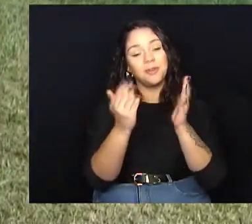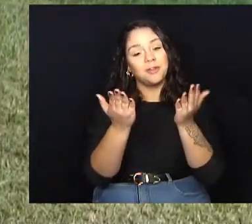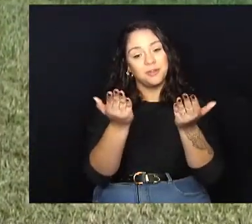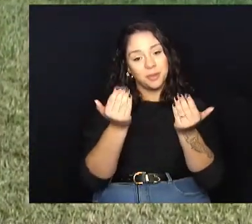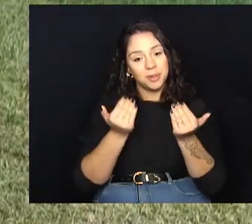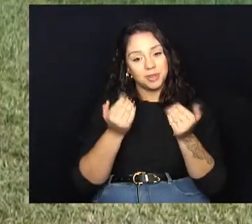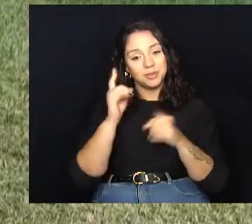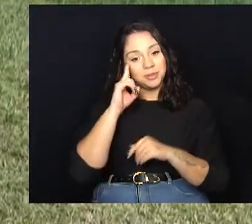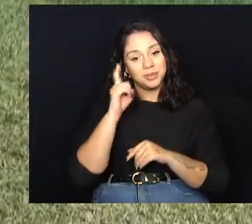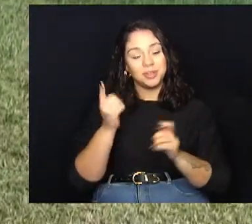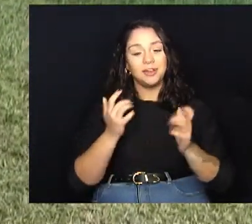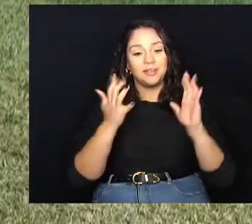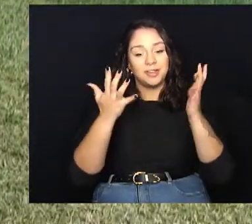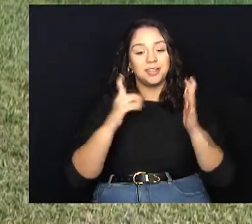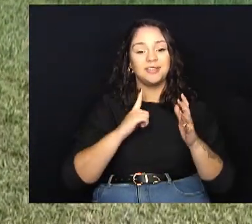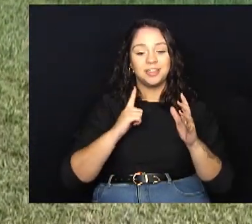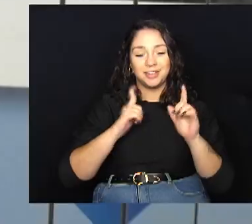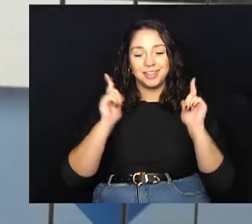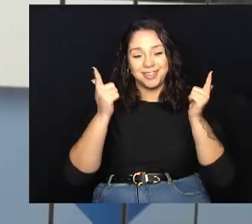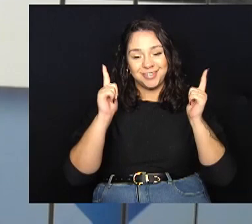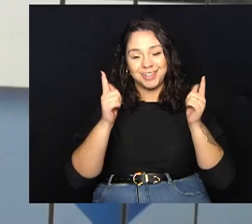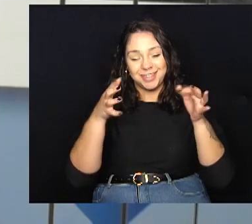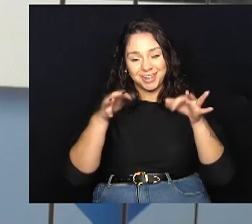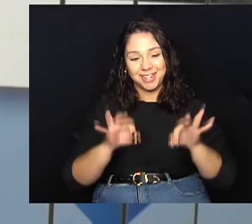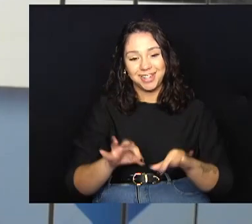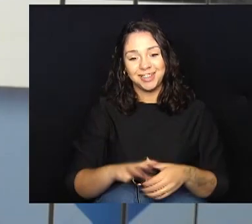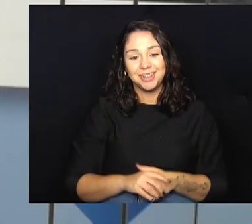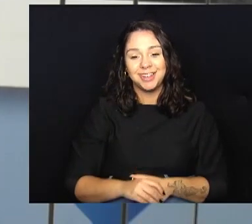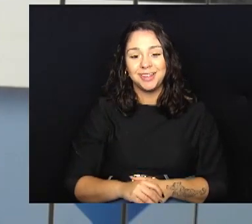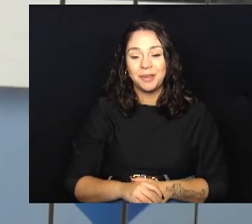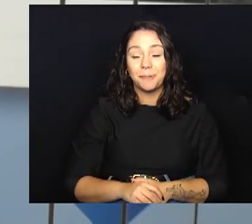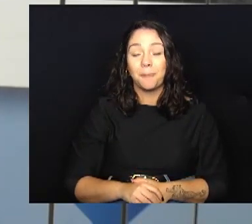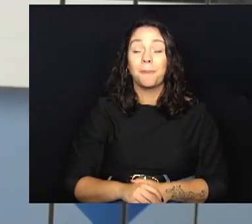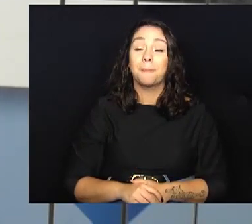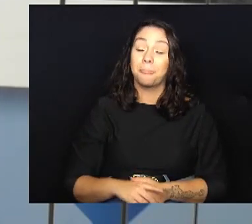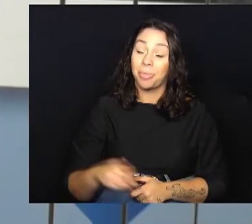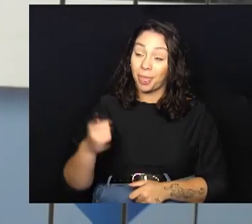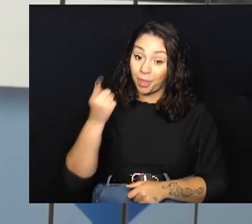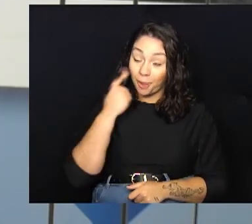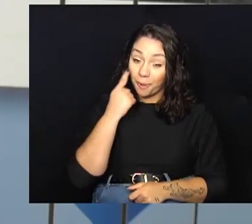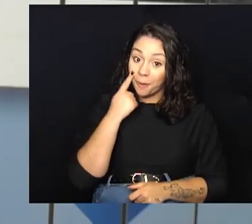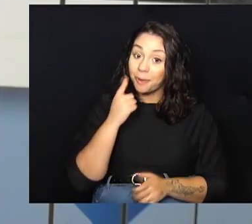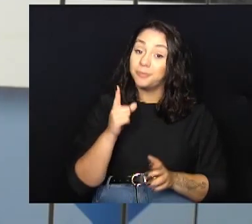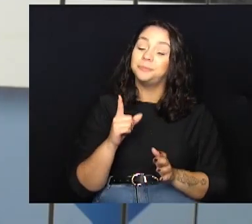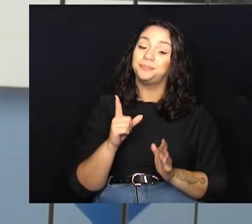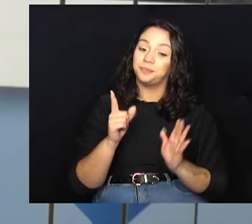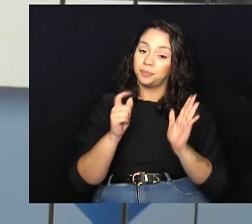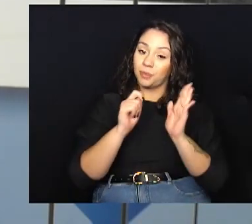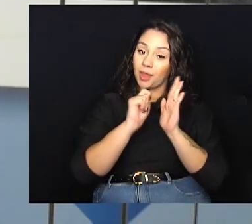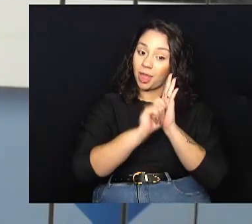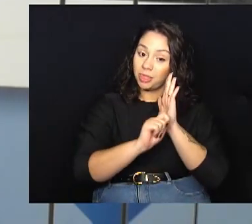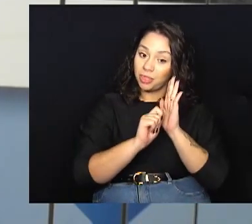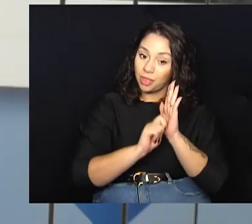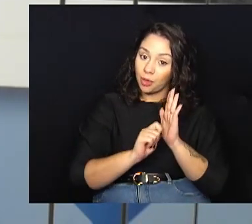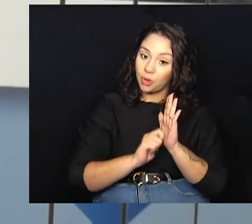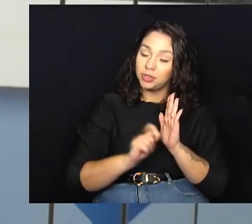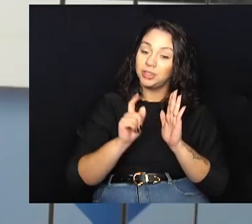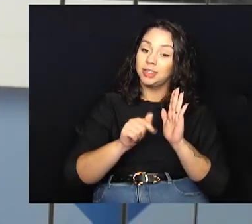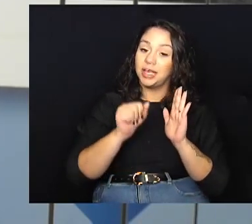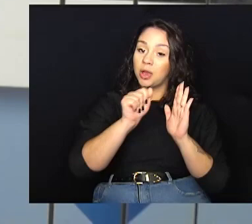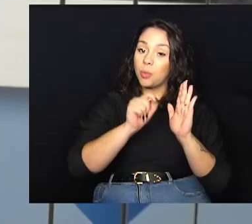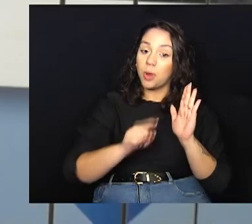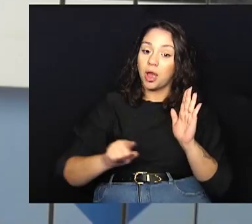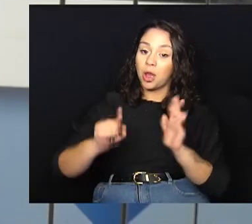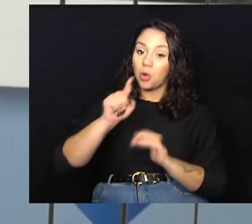se divertir com certeza Olha aí então Anote o arroba do Instagram da casa da criança paralítica